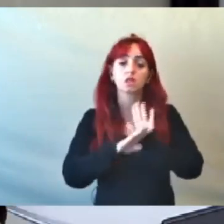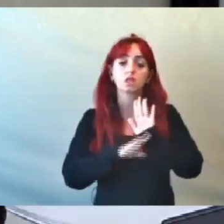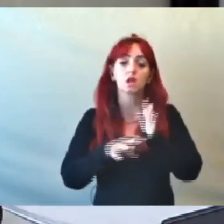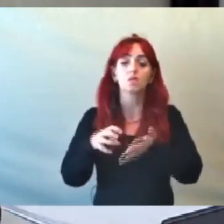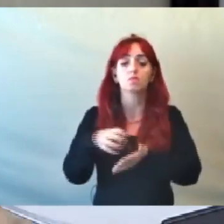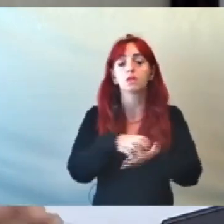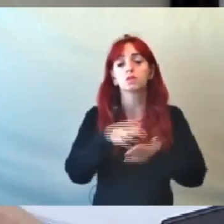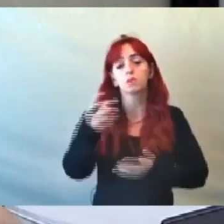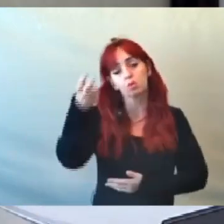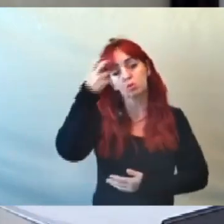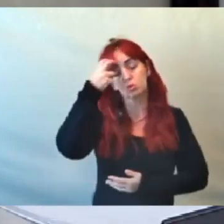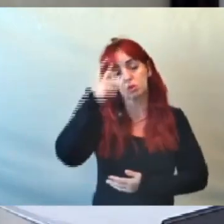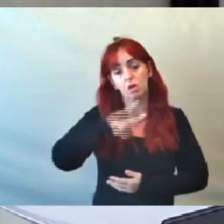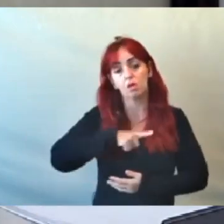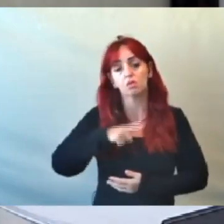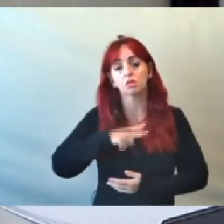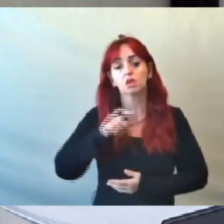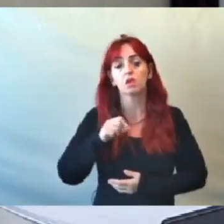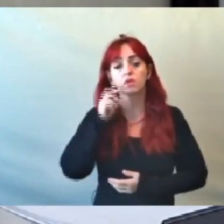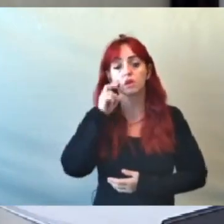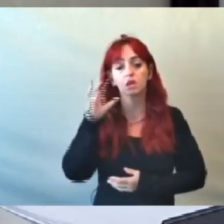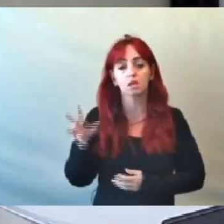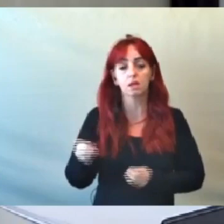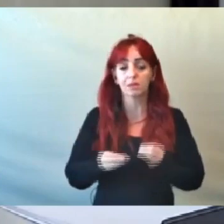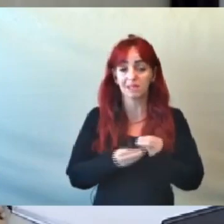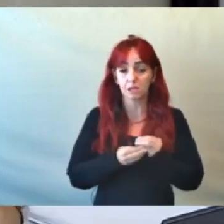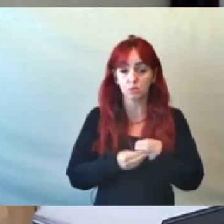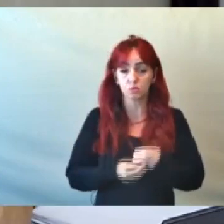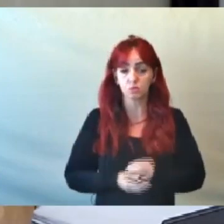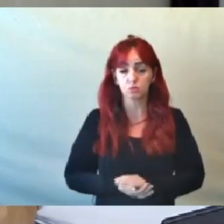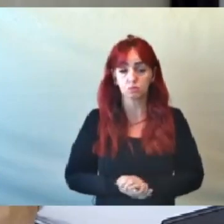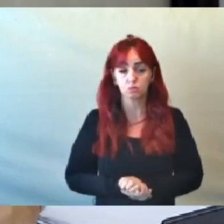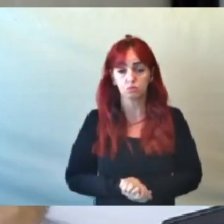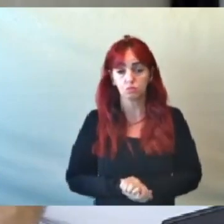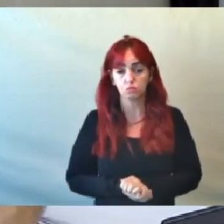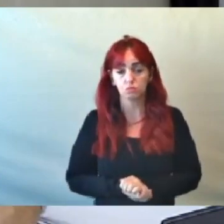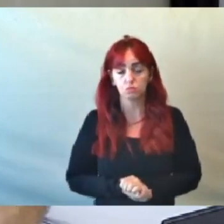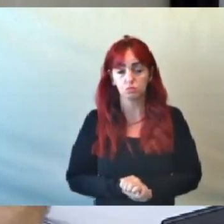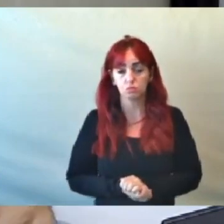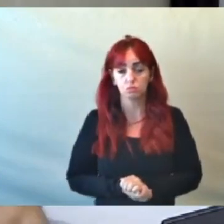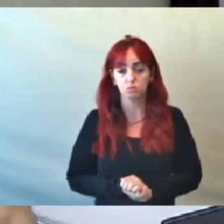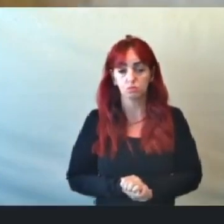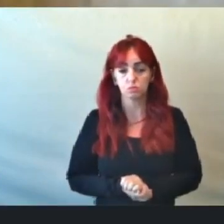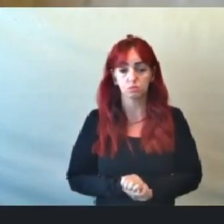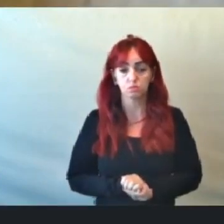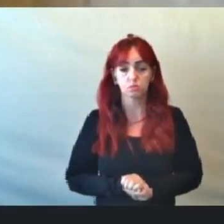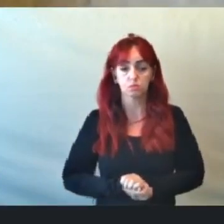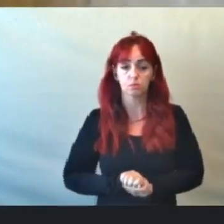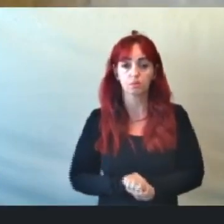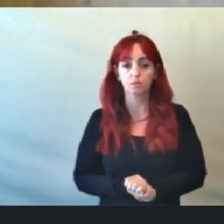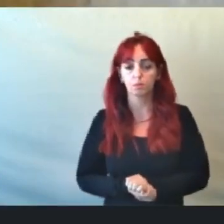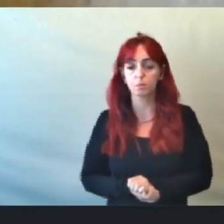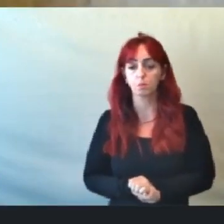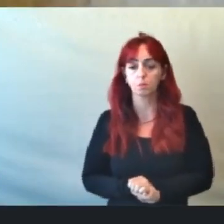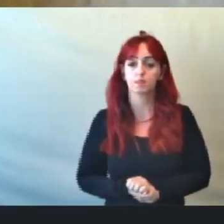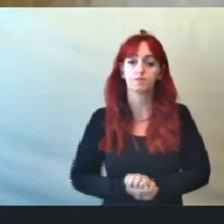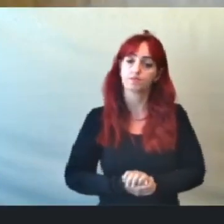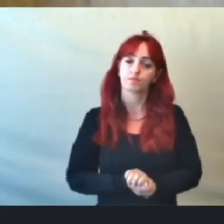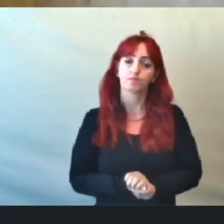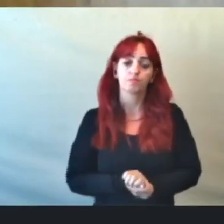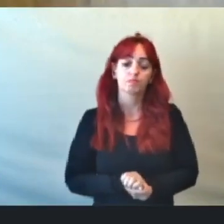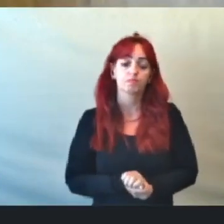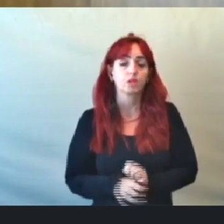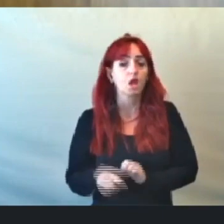levadas em consideração? Nós não avaliamos